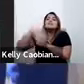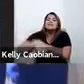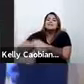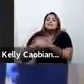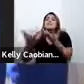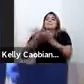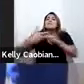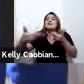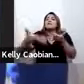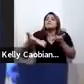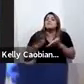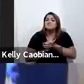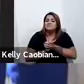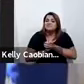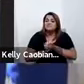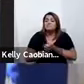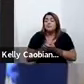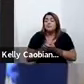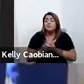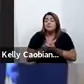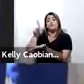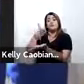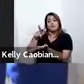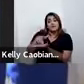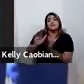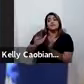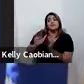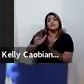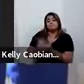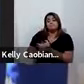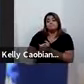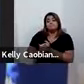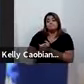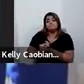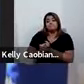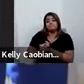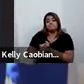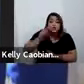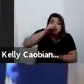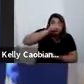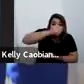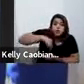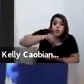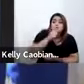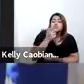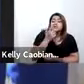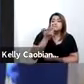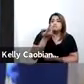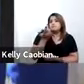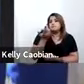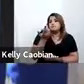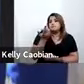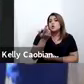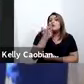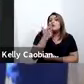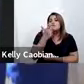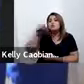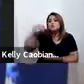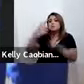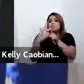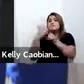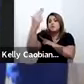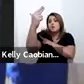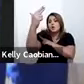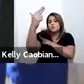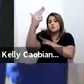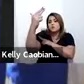Na verdade, sabe, Júcia, quando a gente fala em vitória, a gente fala sempre